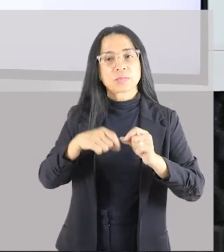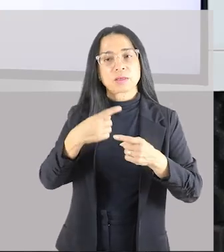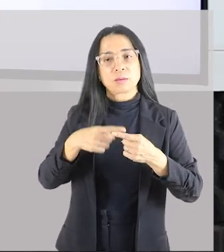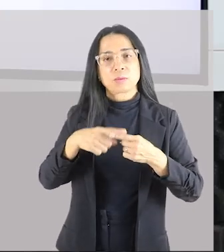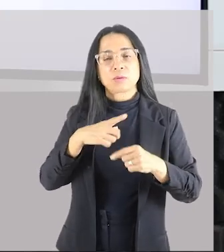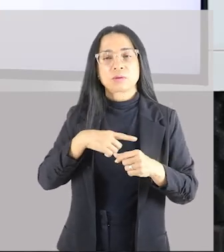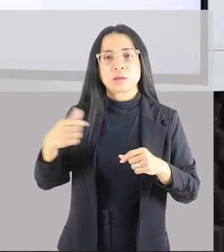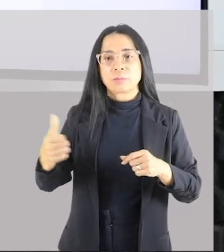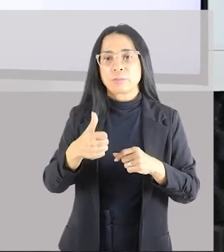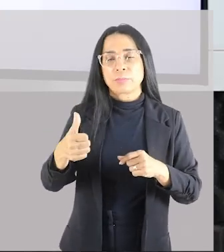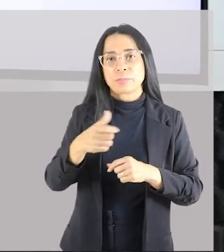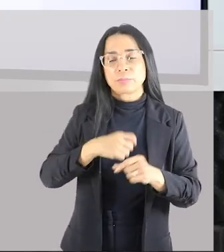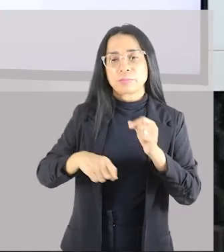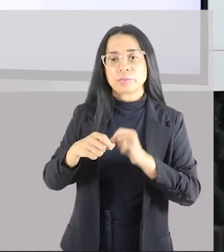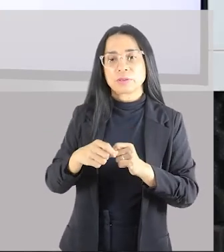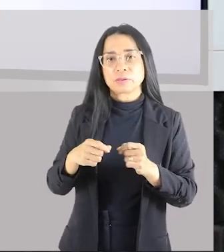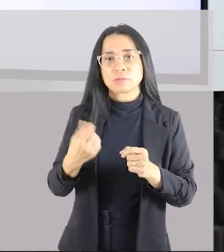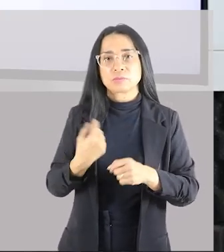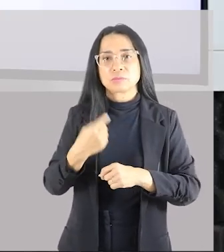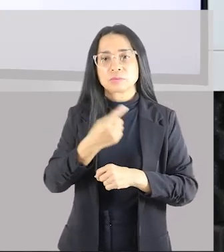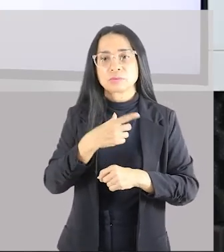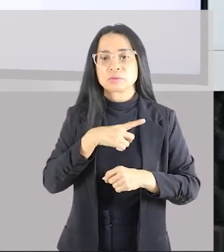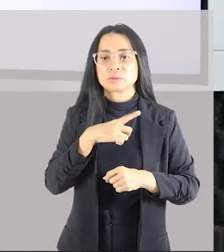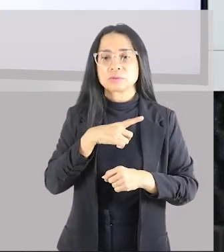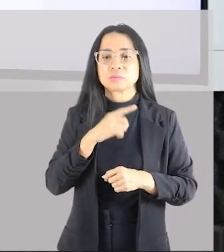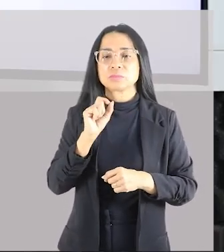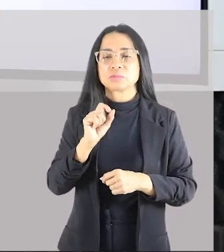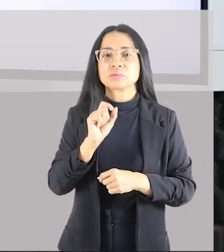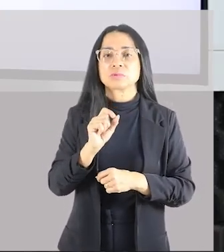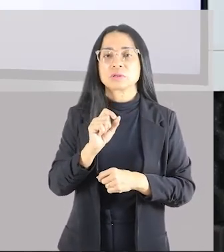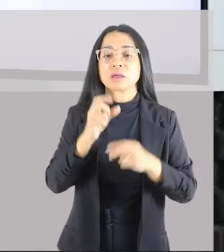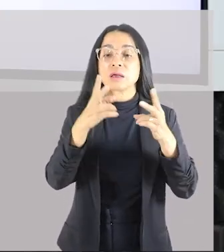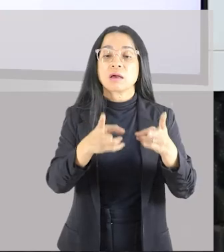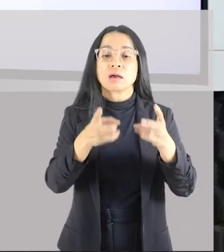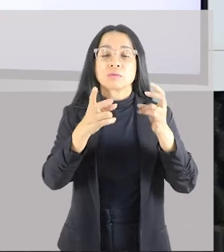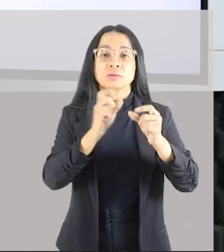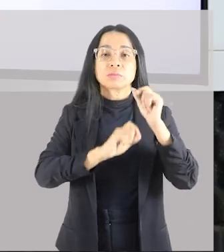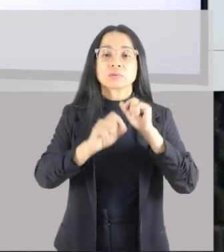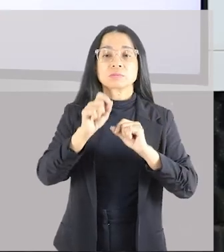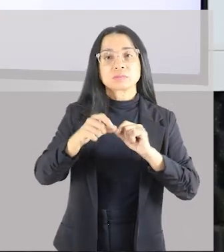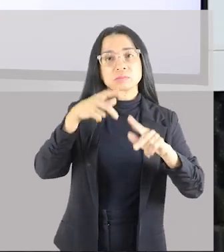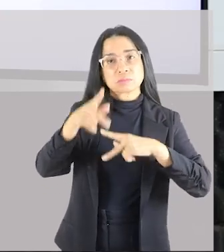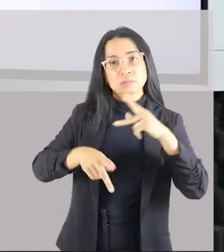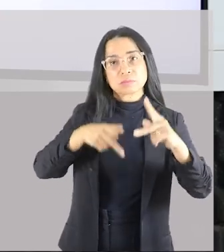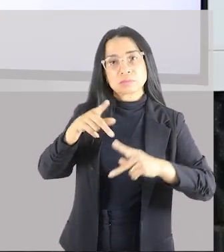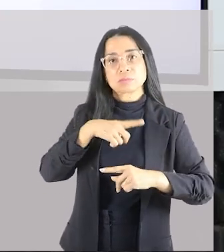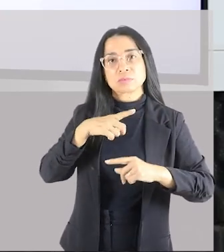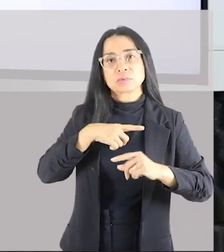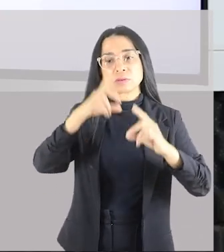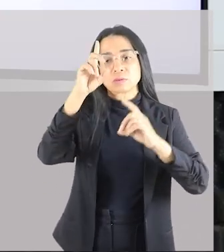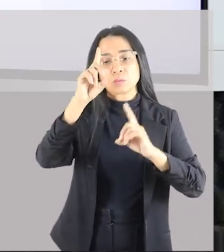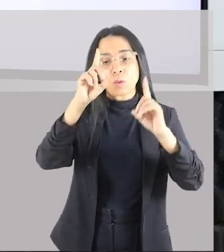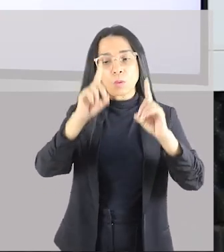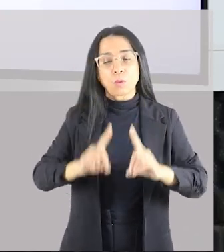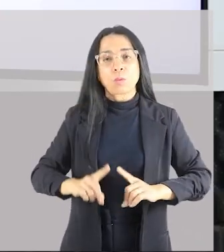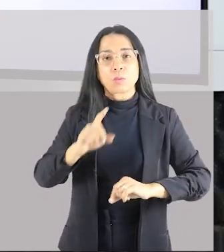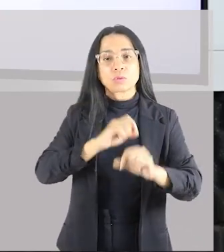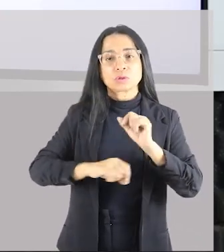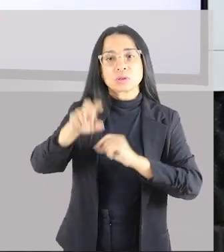ali, pela primeira vez, a gente tem a concepção de que a população tem o direito